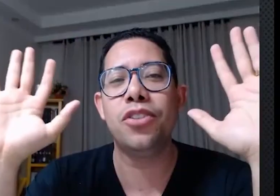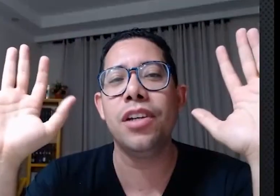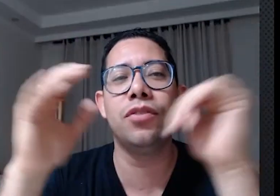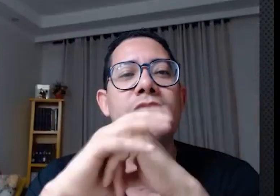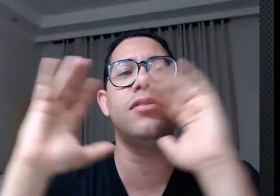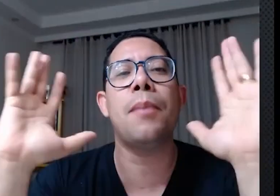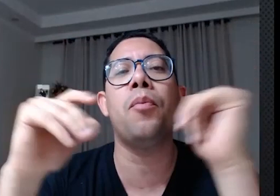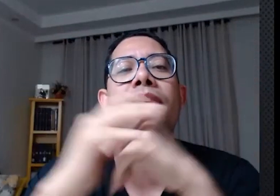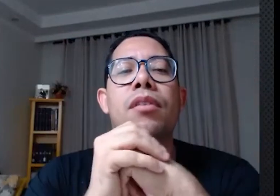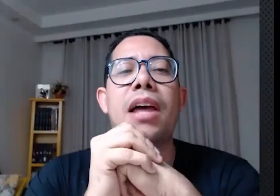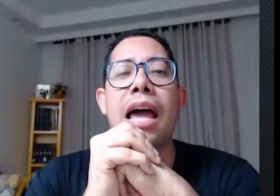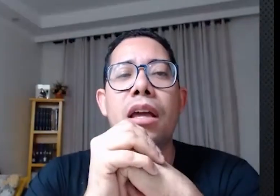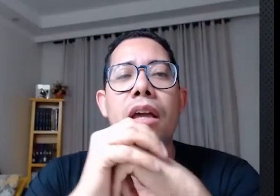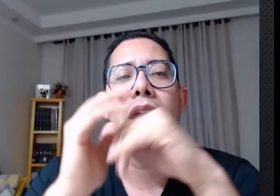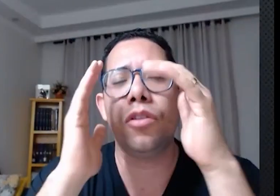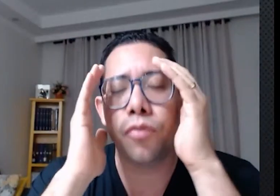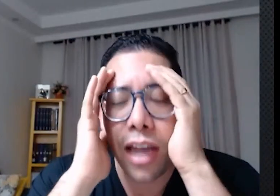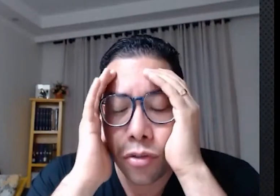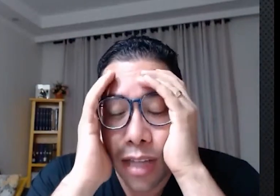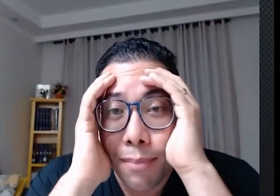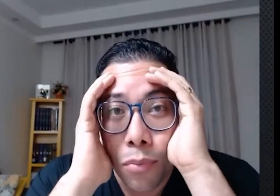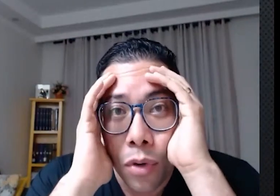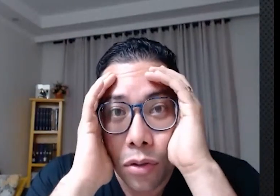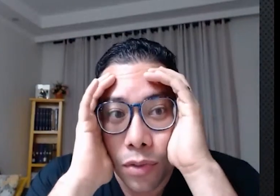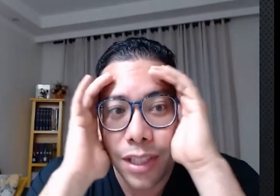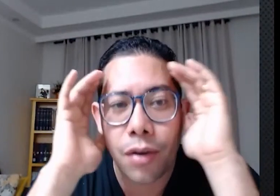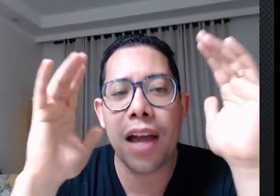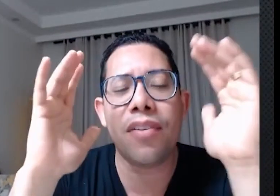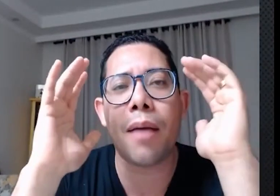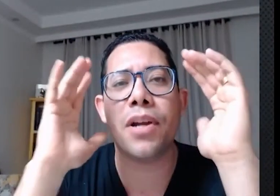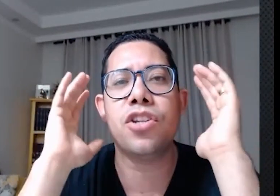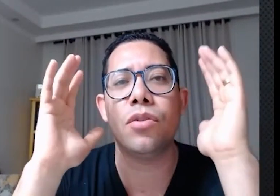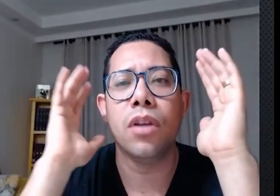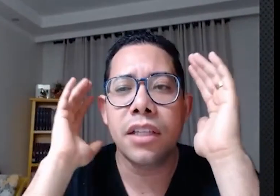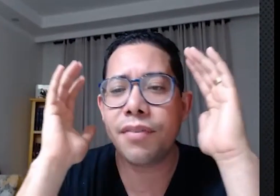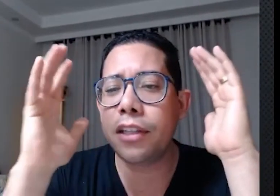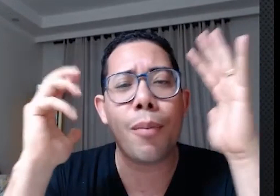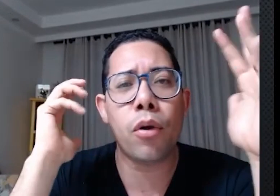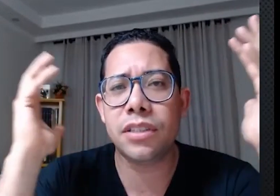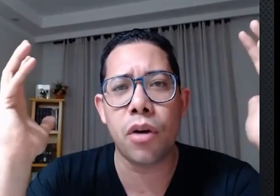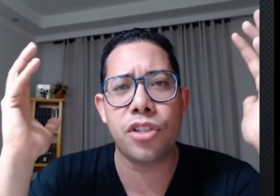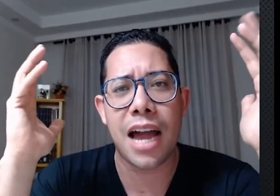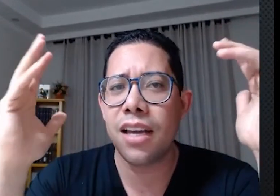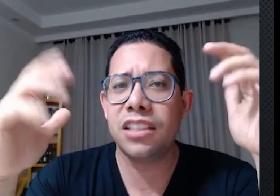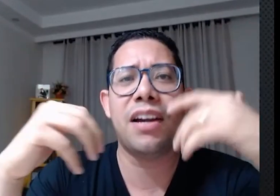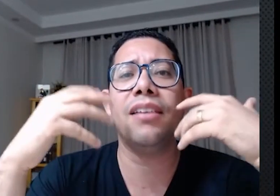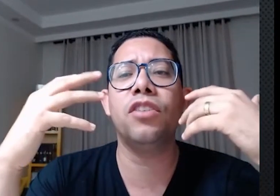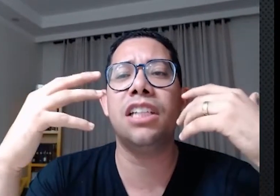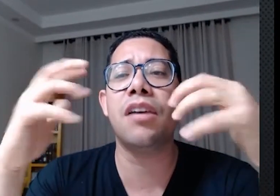N motivos, você não sabe o que o pastor vai falar. Isso vai ajudar e muito. Você não vai ficar perdido. Você vai ter uma noção